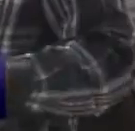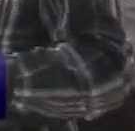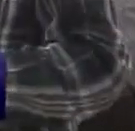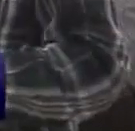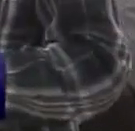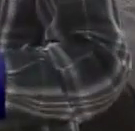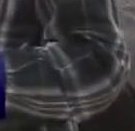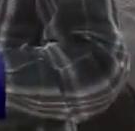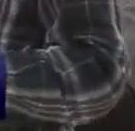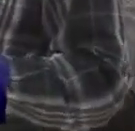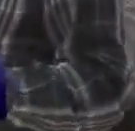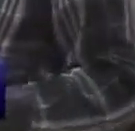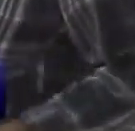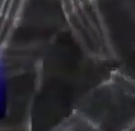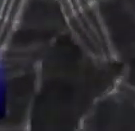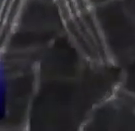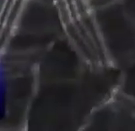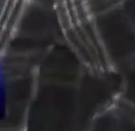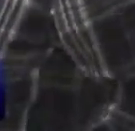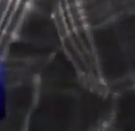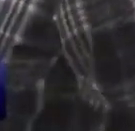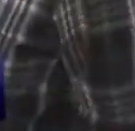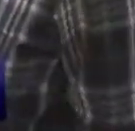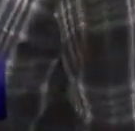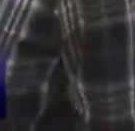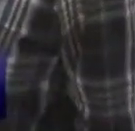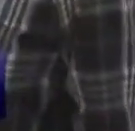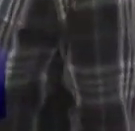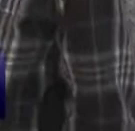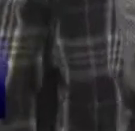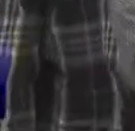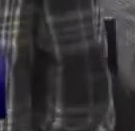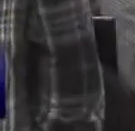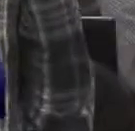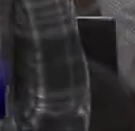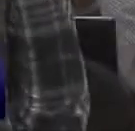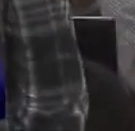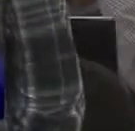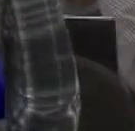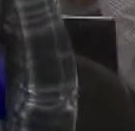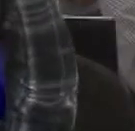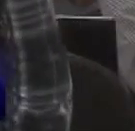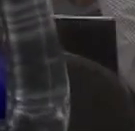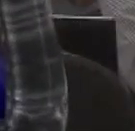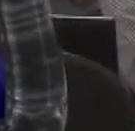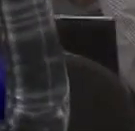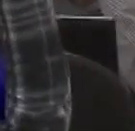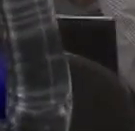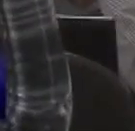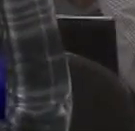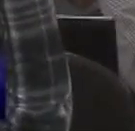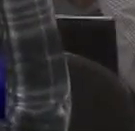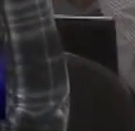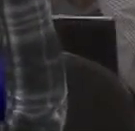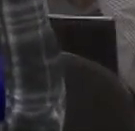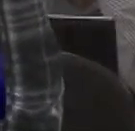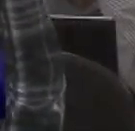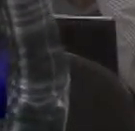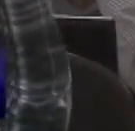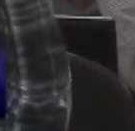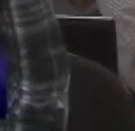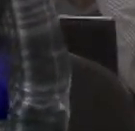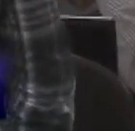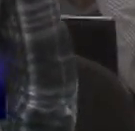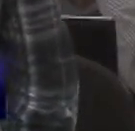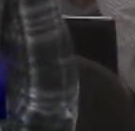de periferia. Nosso clube é importante, já é uma história dentro do basquete. Nosso clube já há muitos anos é tradicionalmente basquete. Mas para entrar lá,